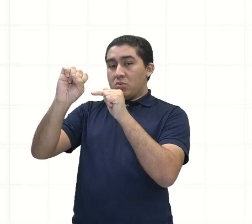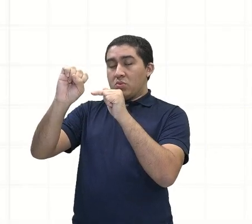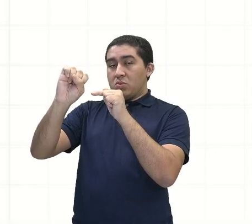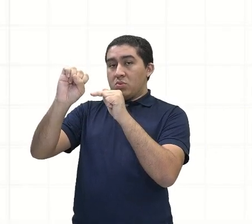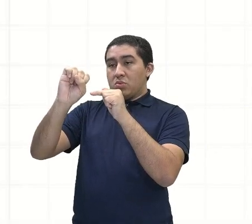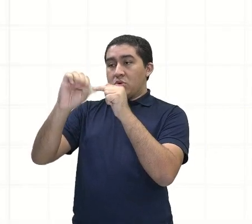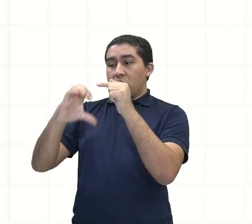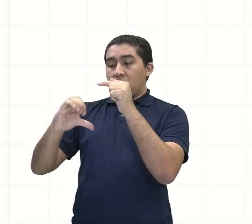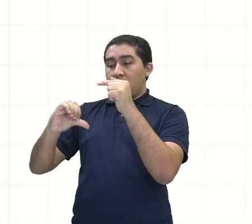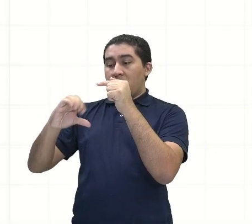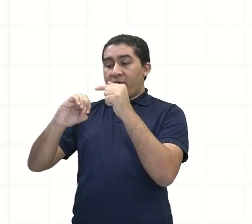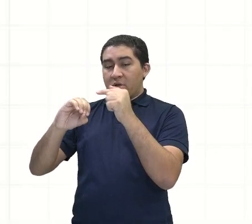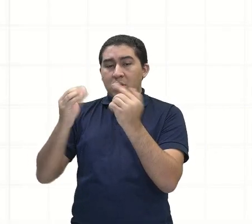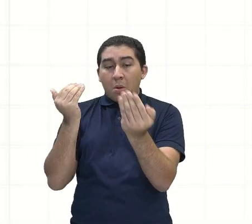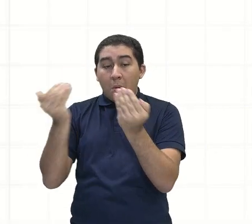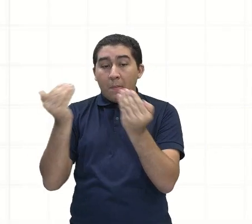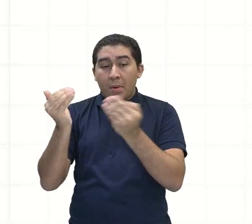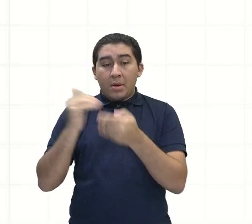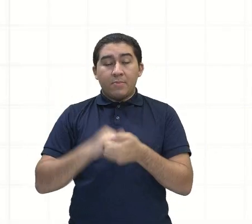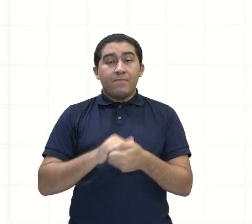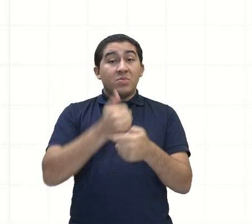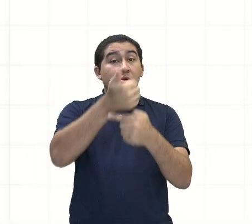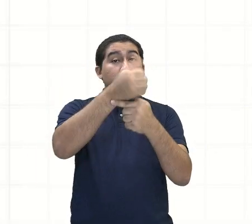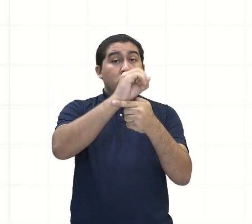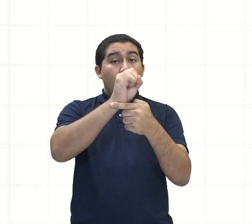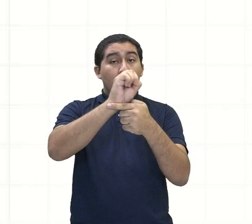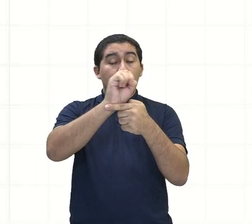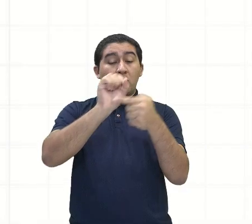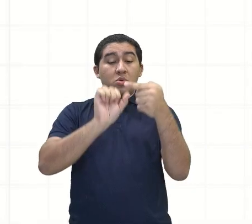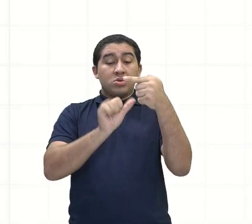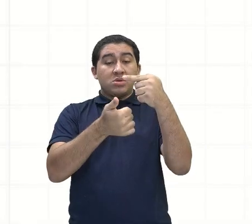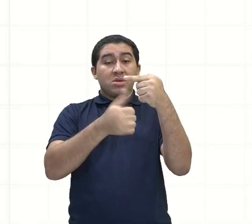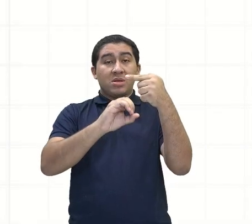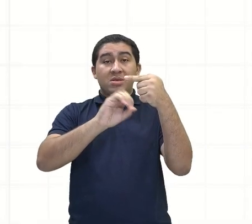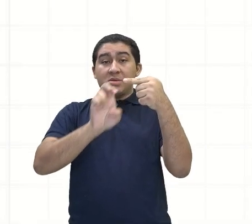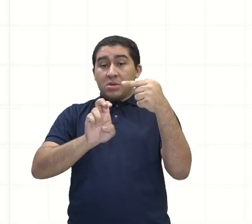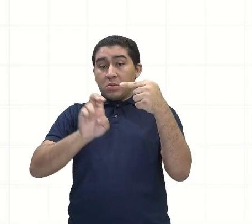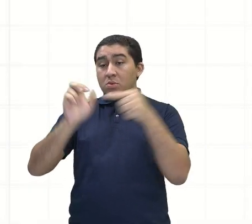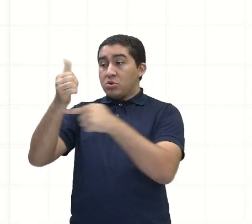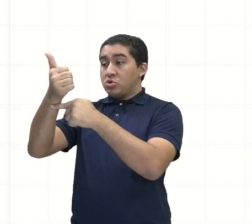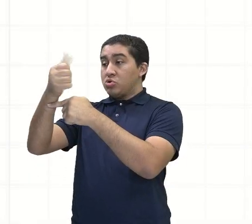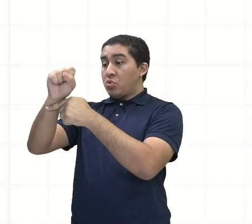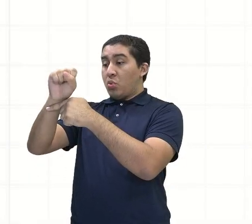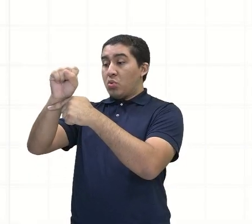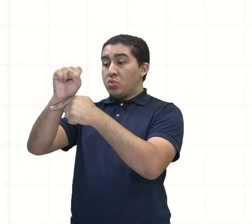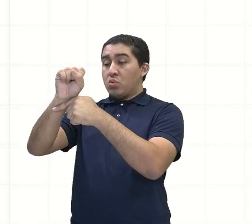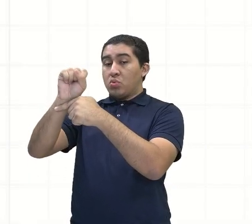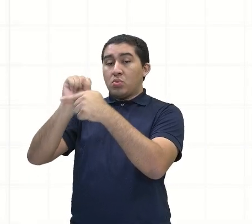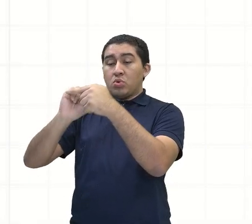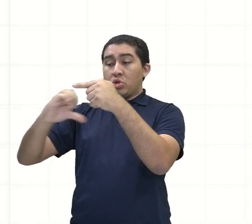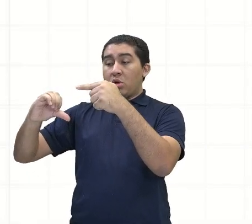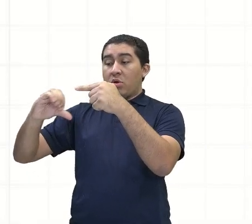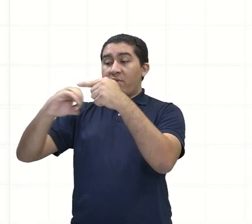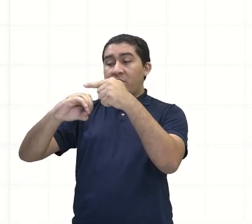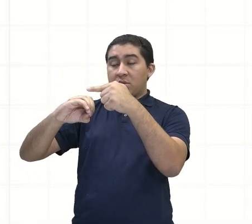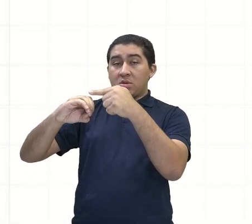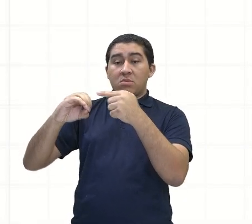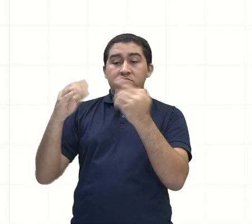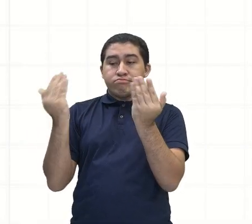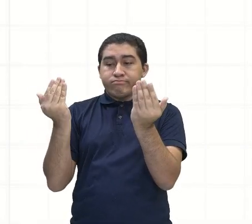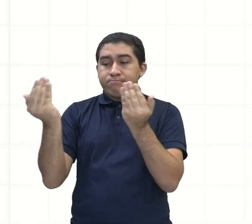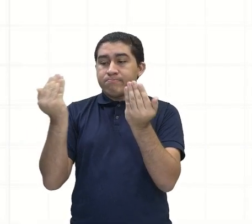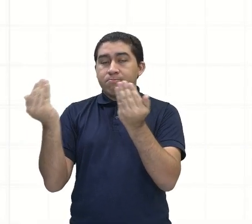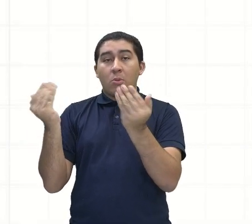90. Aqui eu tenho 18 sobre 105. Então, eu chego à conclusão de que